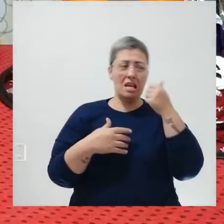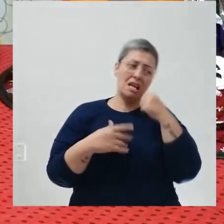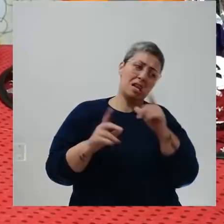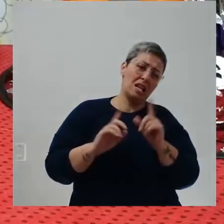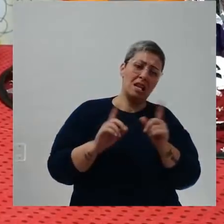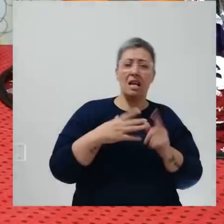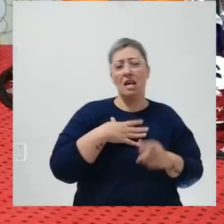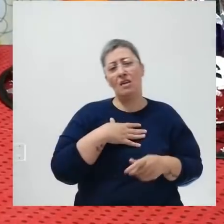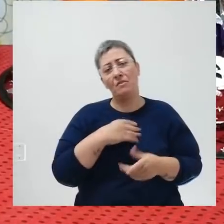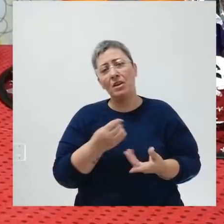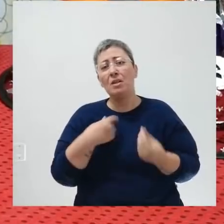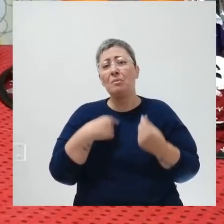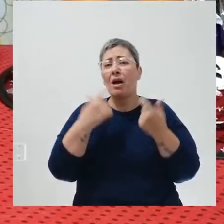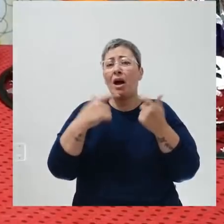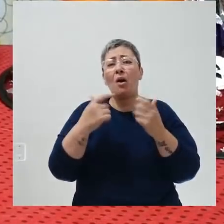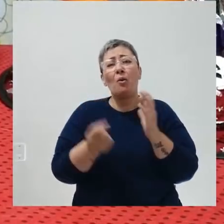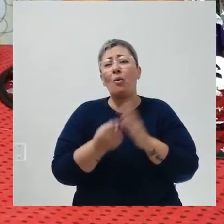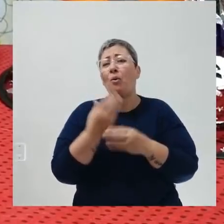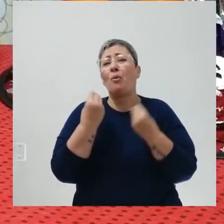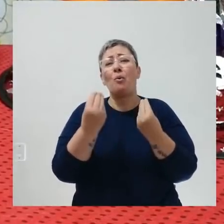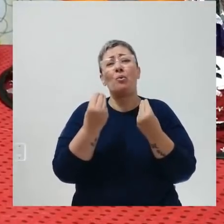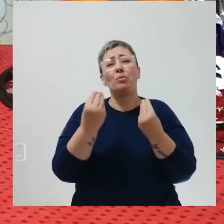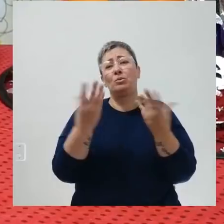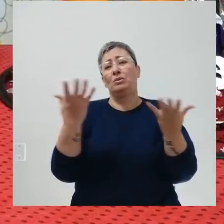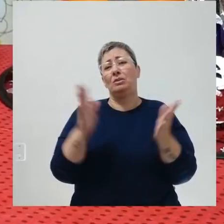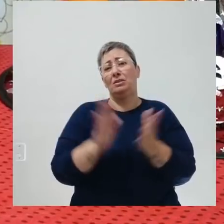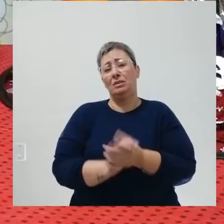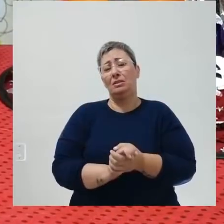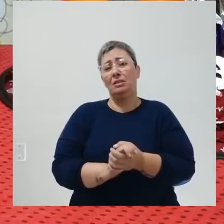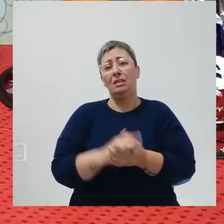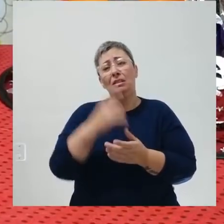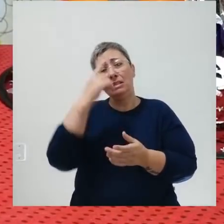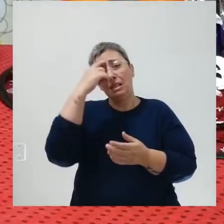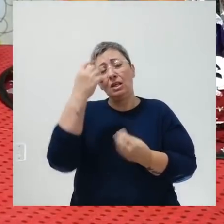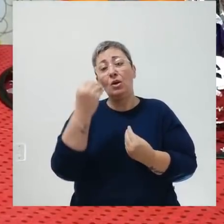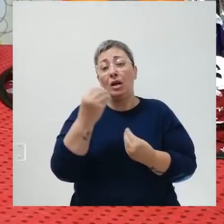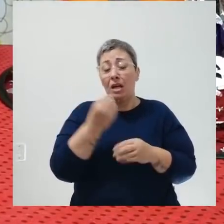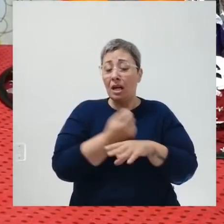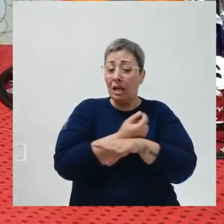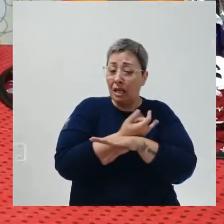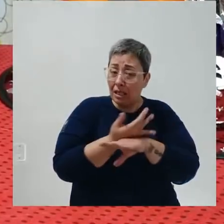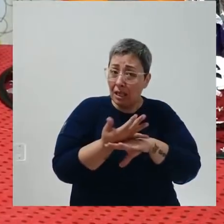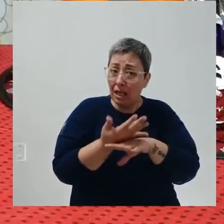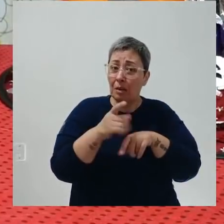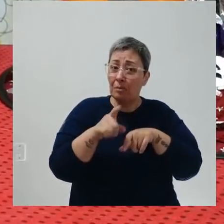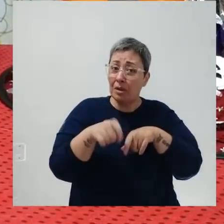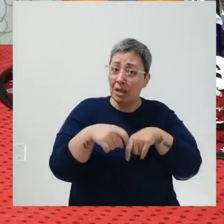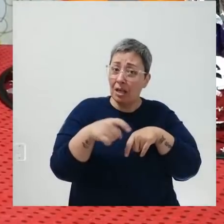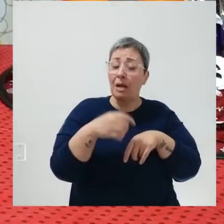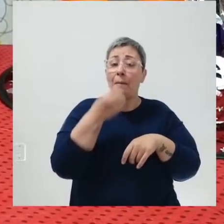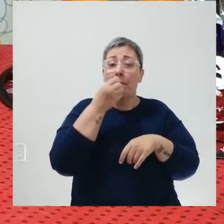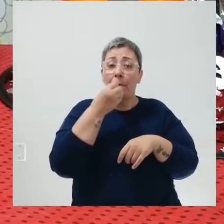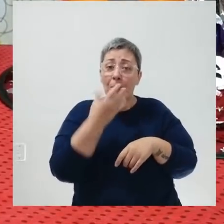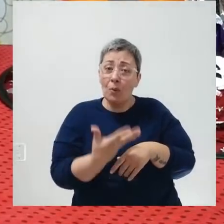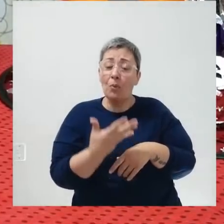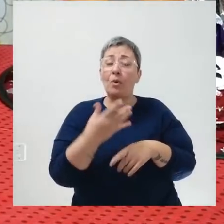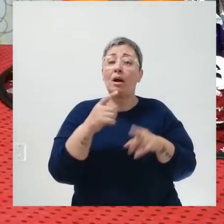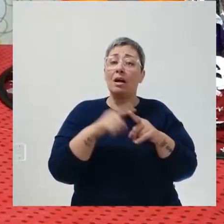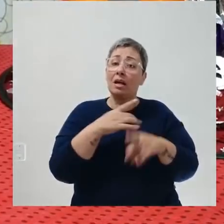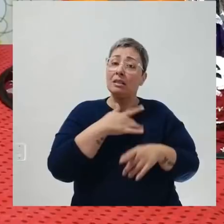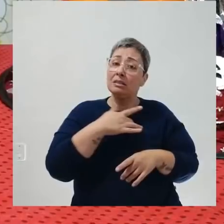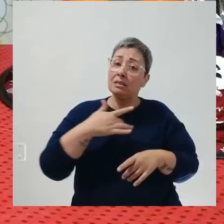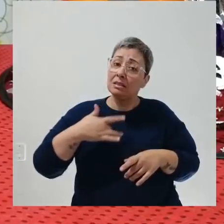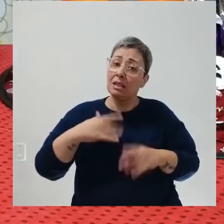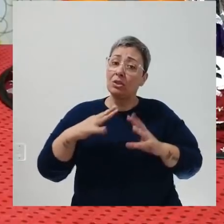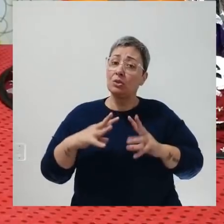filho, mas da onde você tira essas ideias? A grama aqui da fazenda é muito boa e